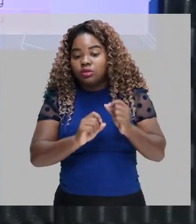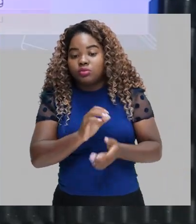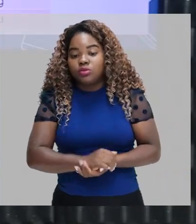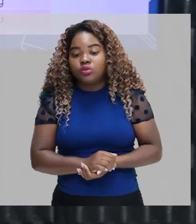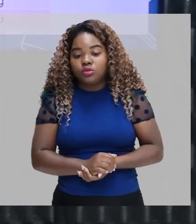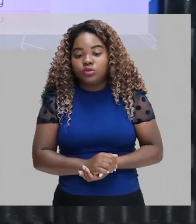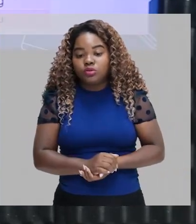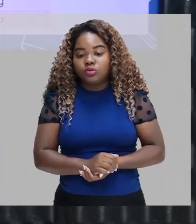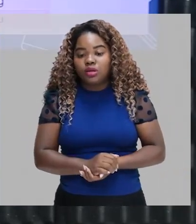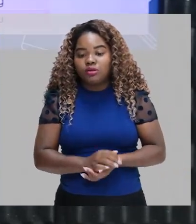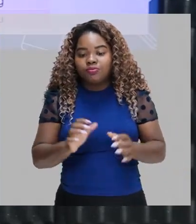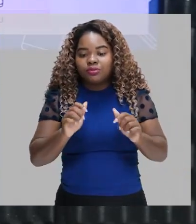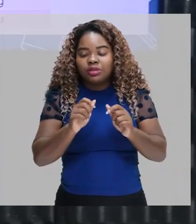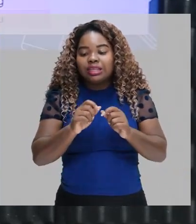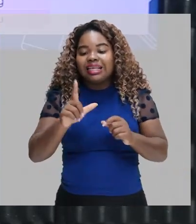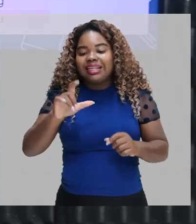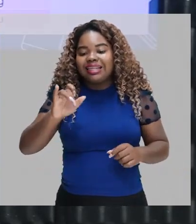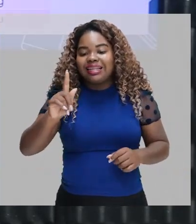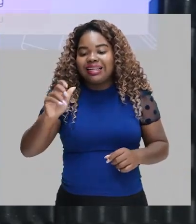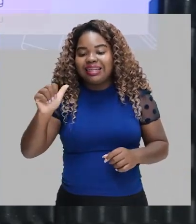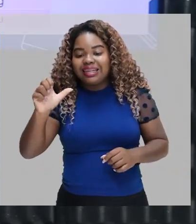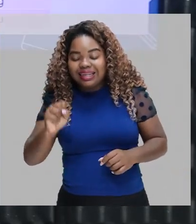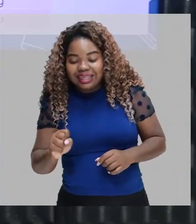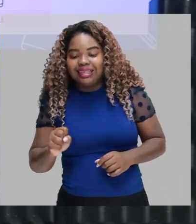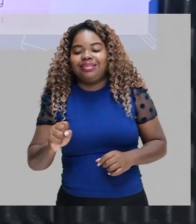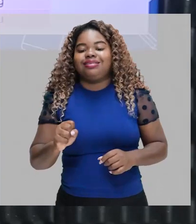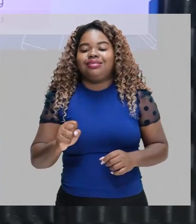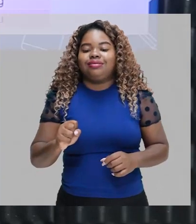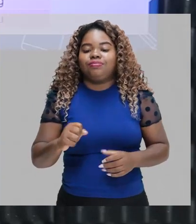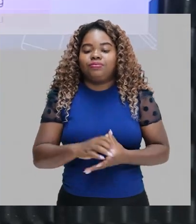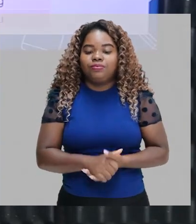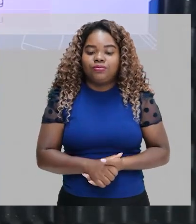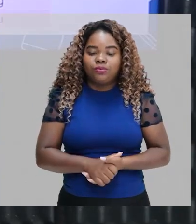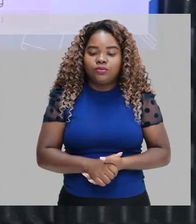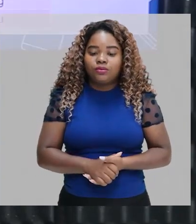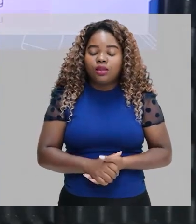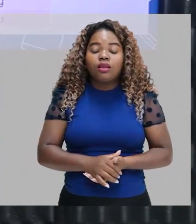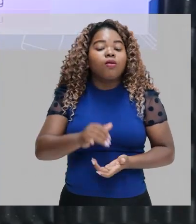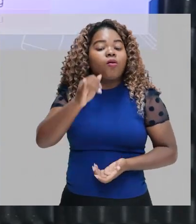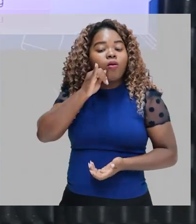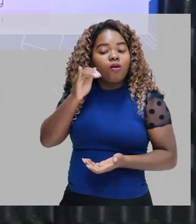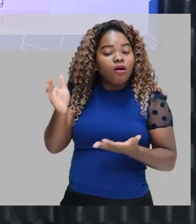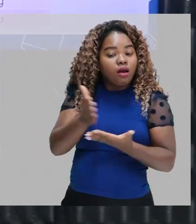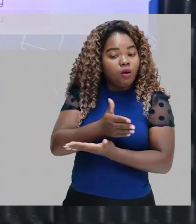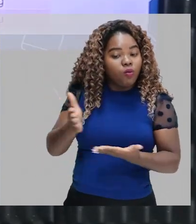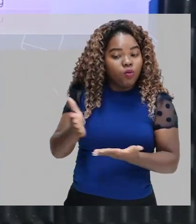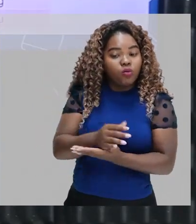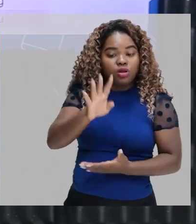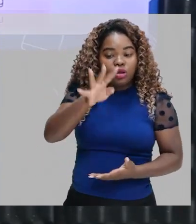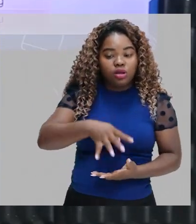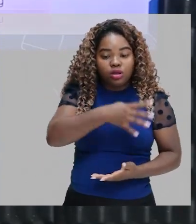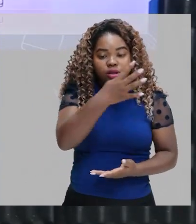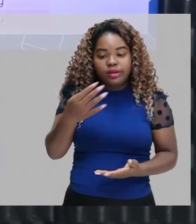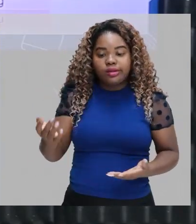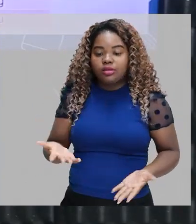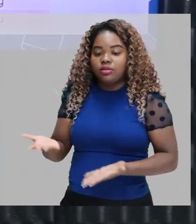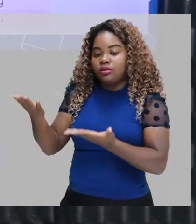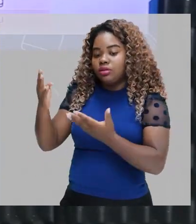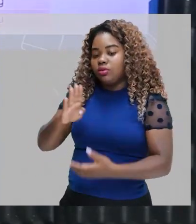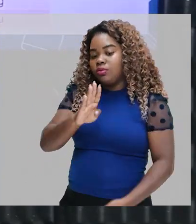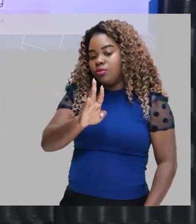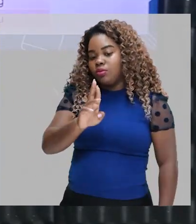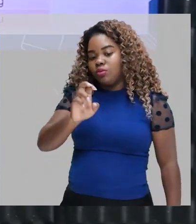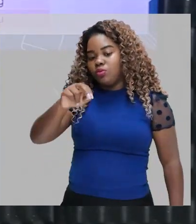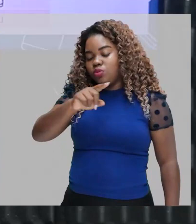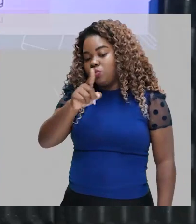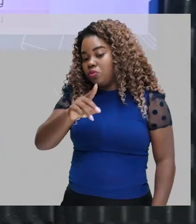de ligas metálicas. Então, nós temos aqui alguns exemplos de ligas metálicas. O bronze,